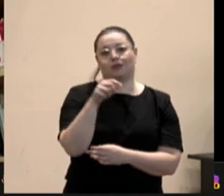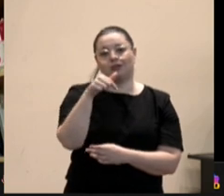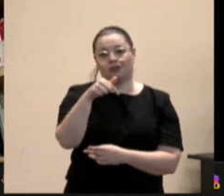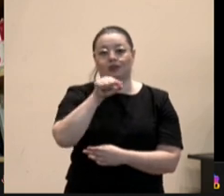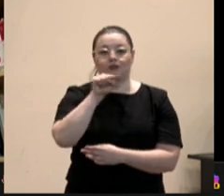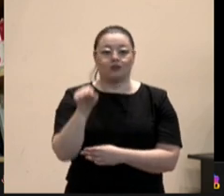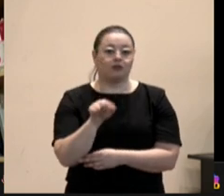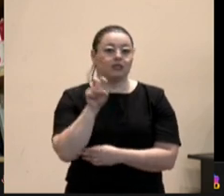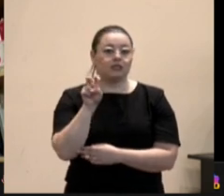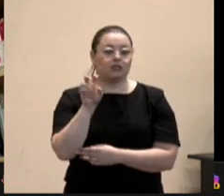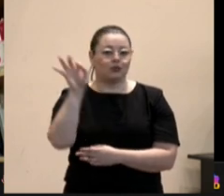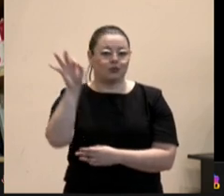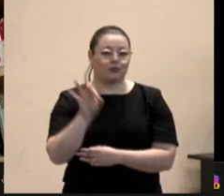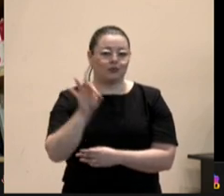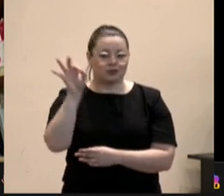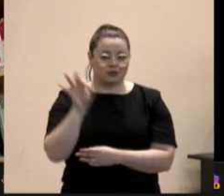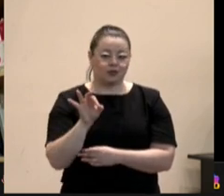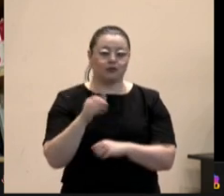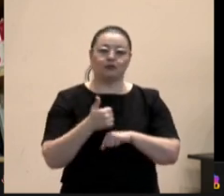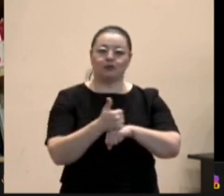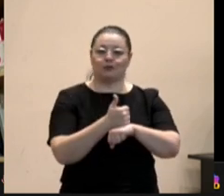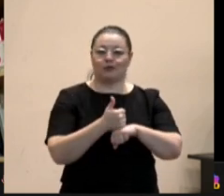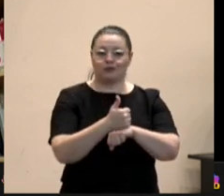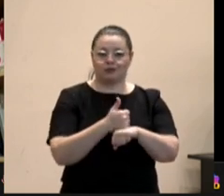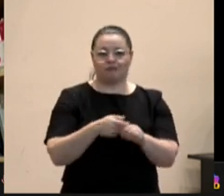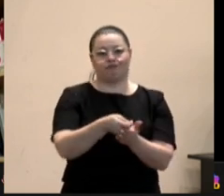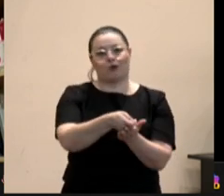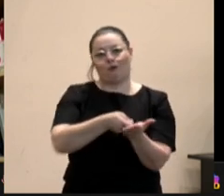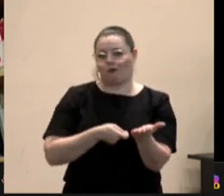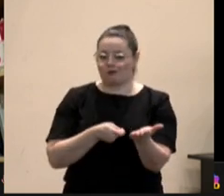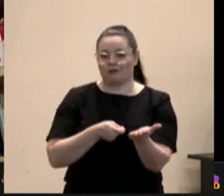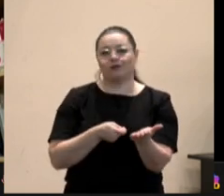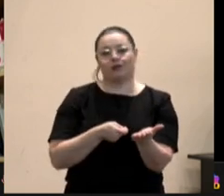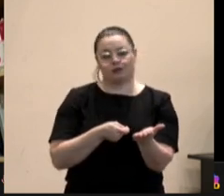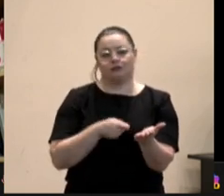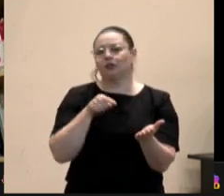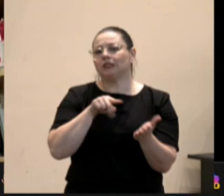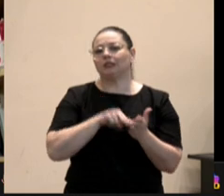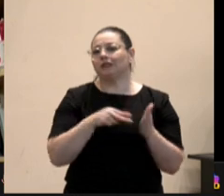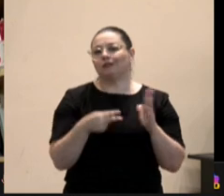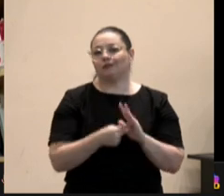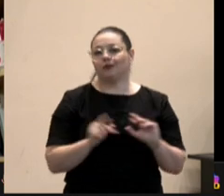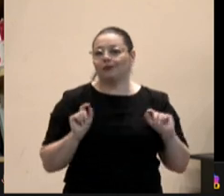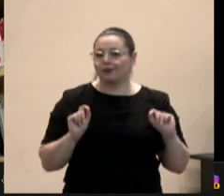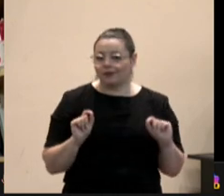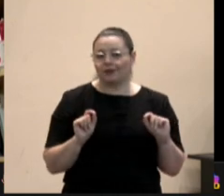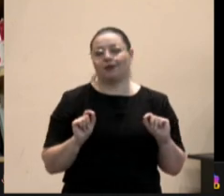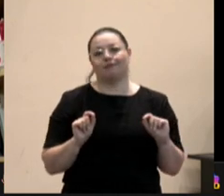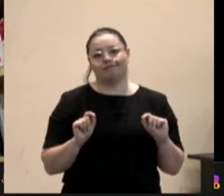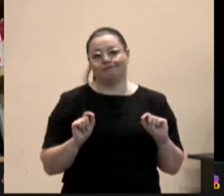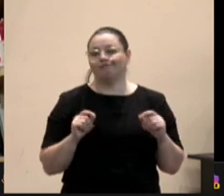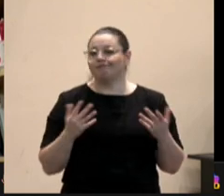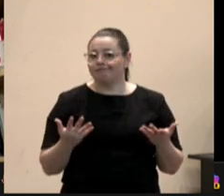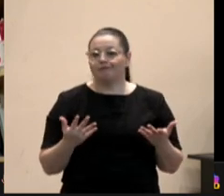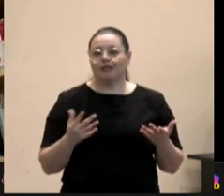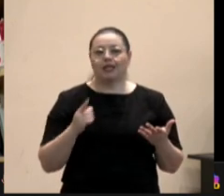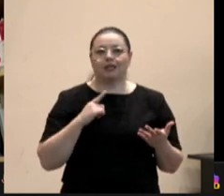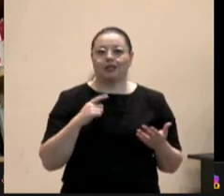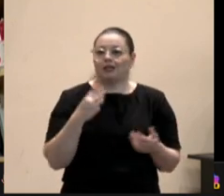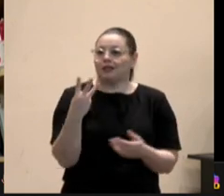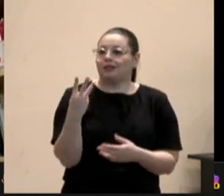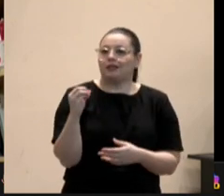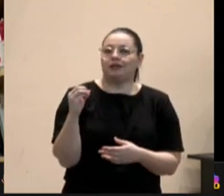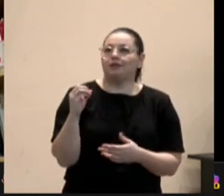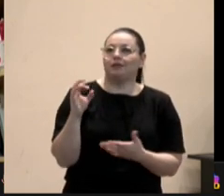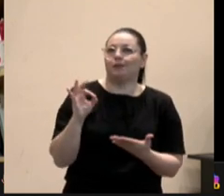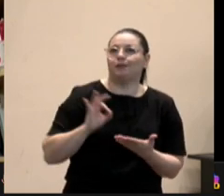57,5% dos professores com vínculo estável, ou seja, é mais de